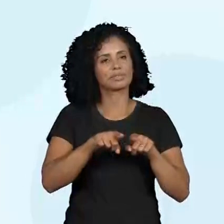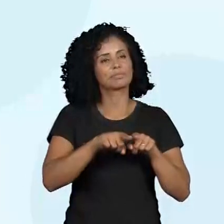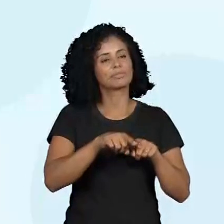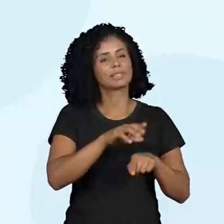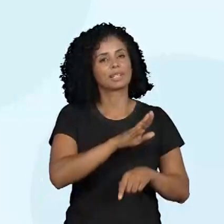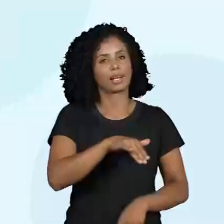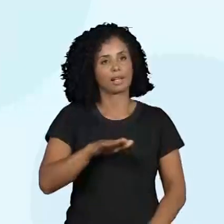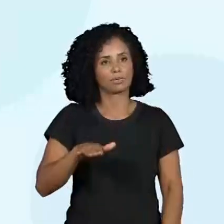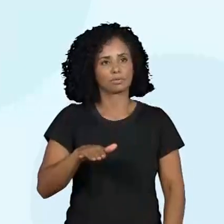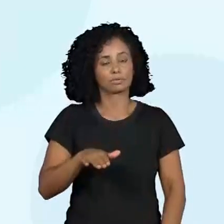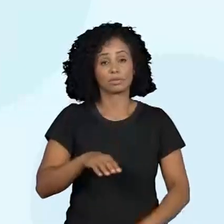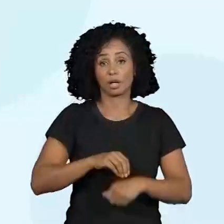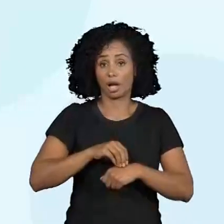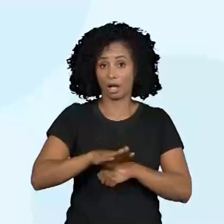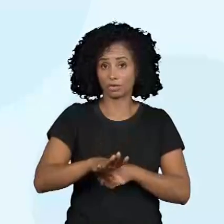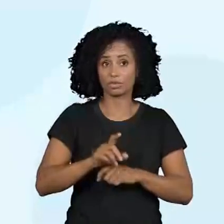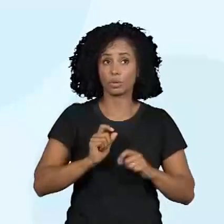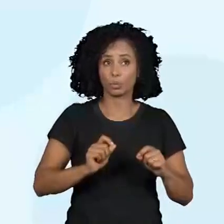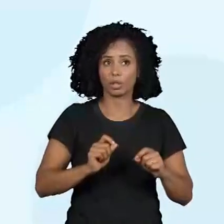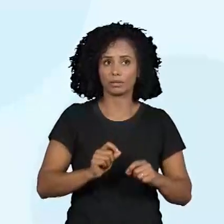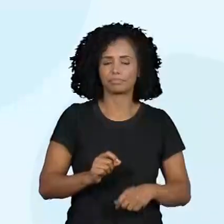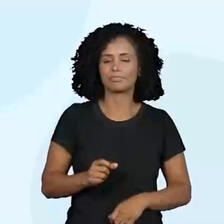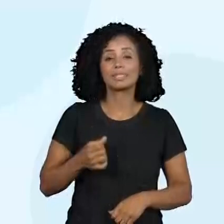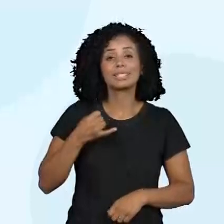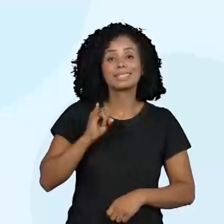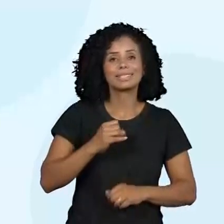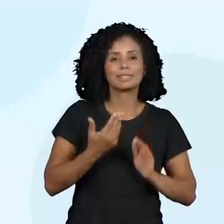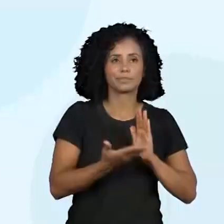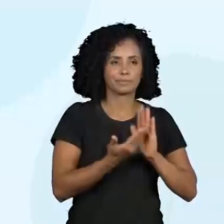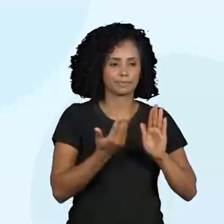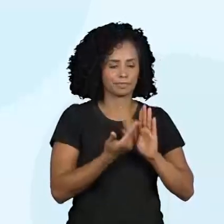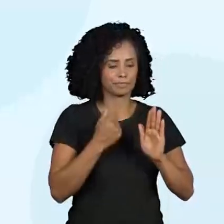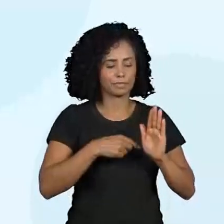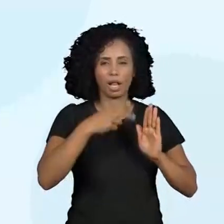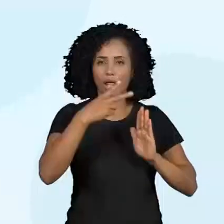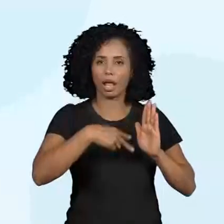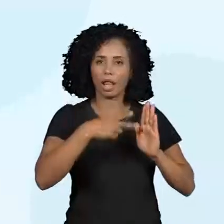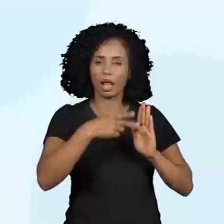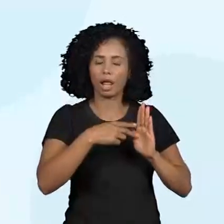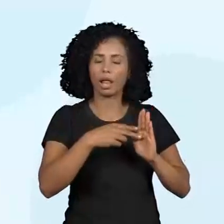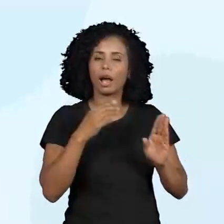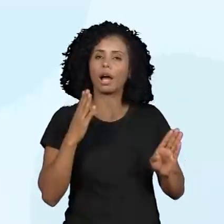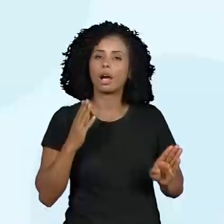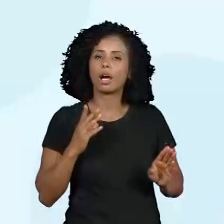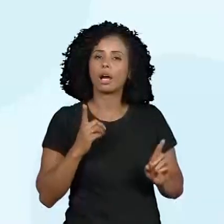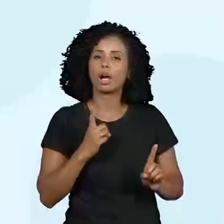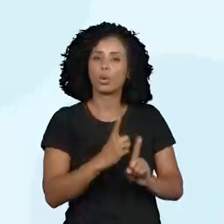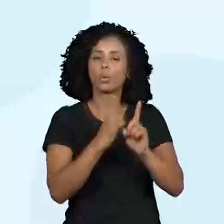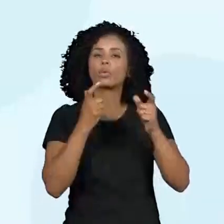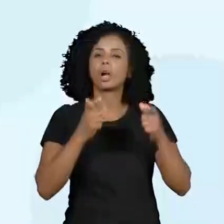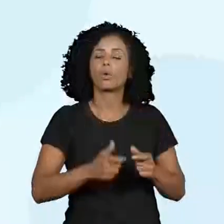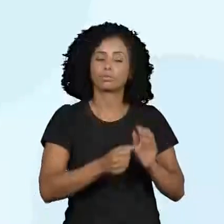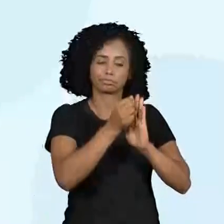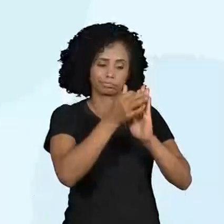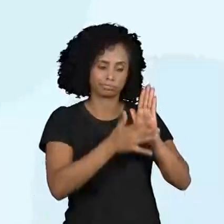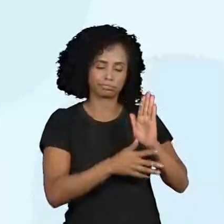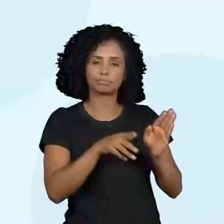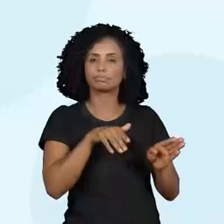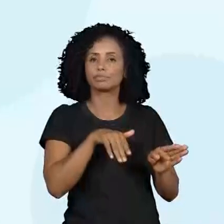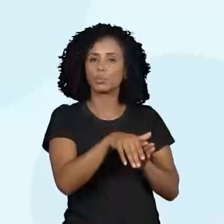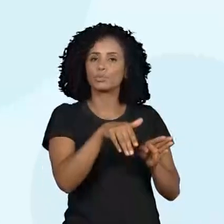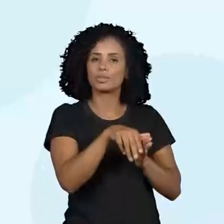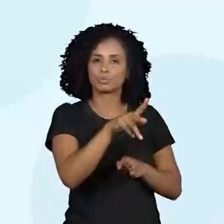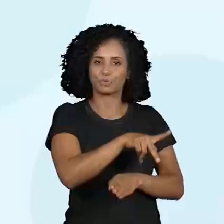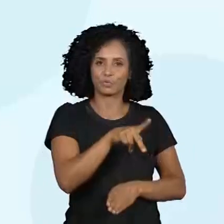a crônica na íntegra será encontrada no roteiro do professor de espanhol ou seja meus amigos